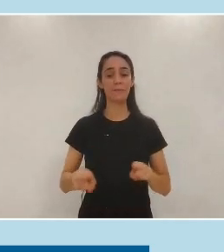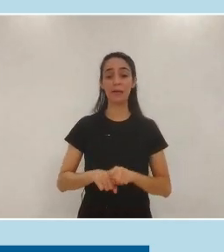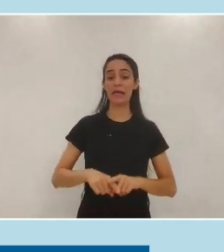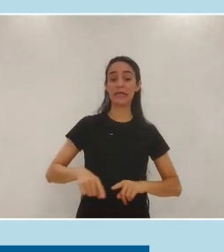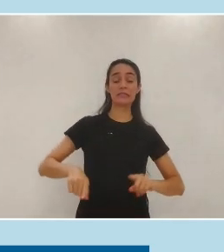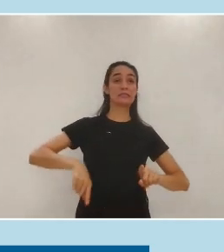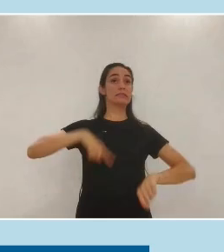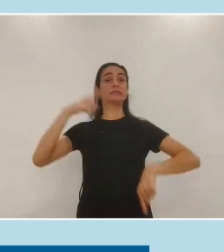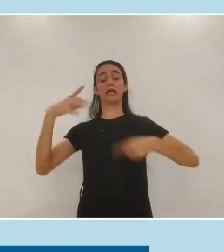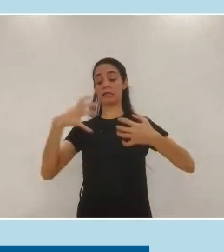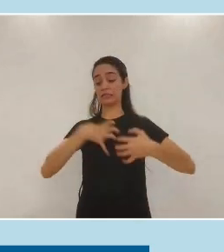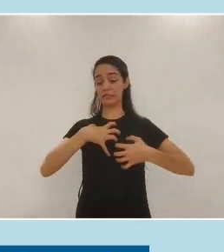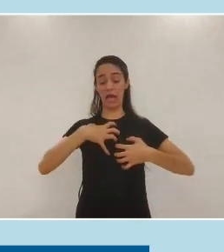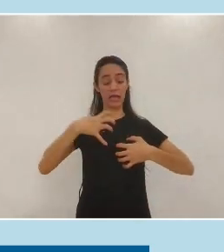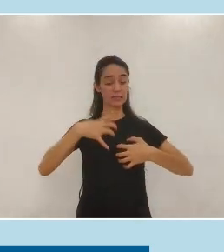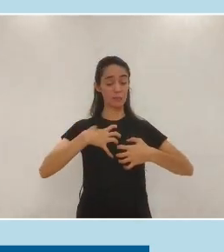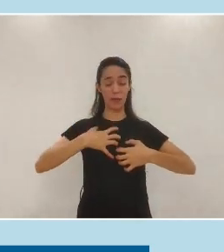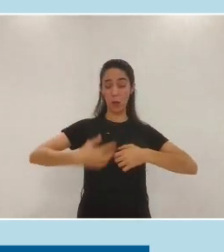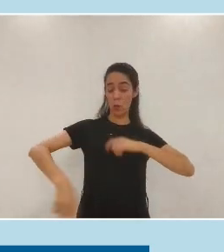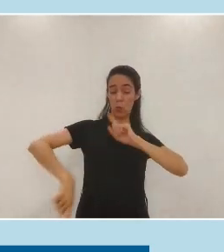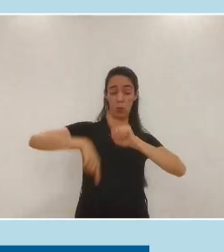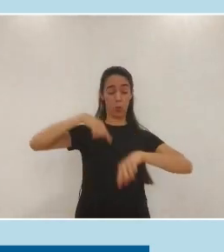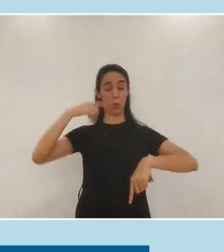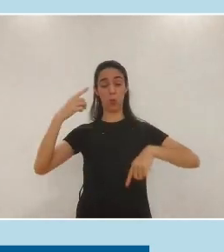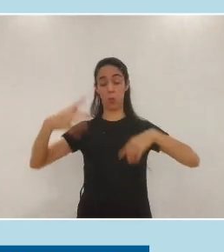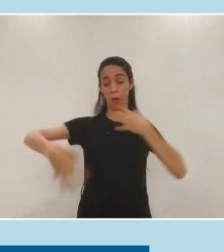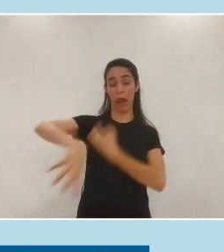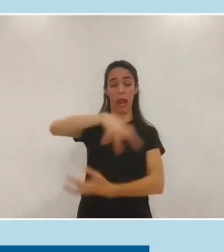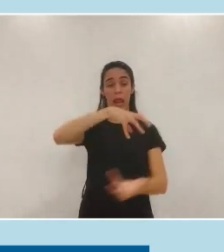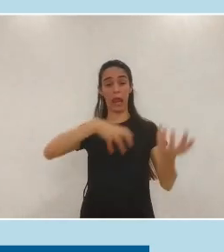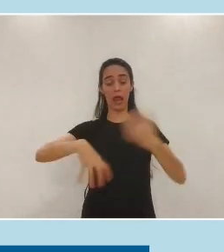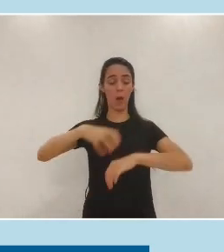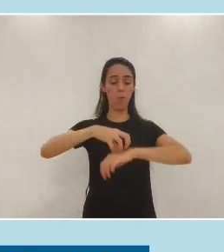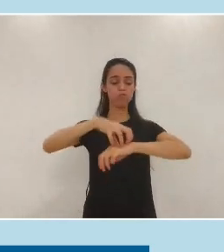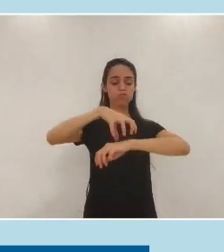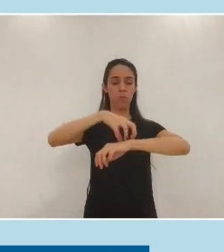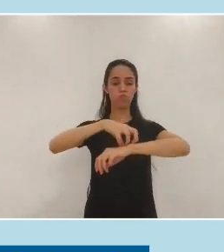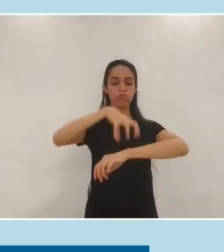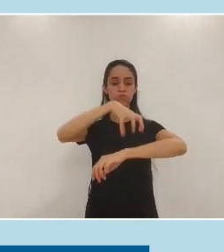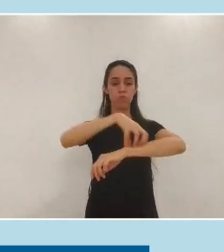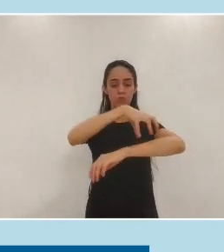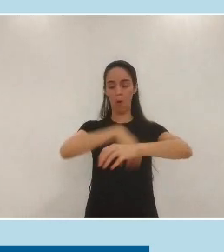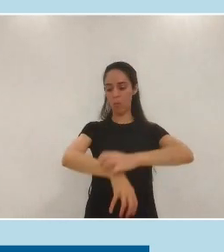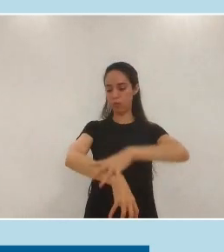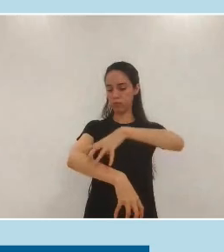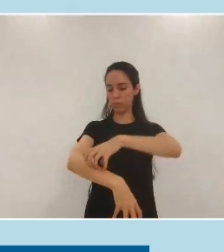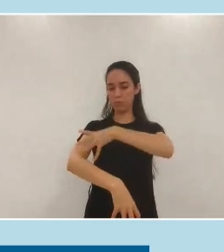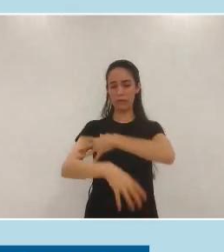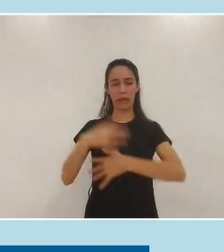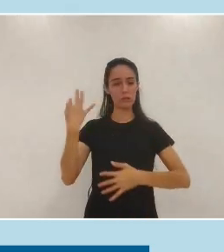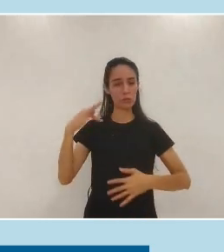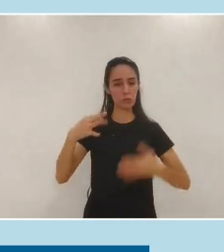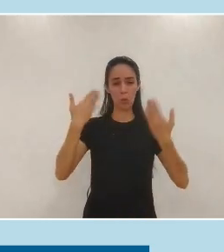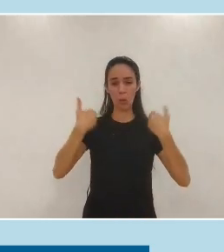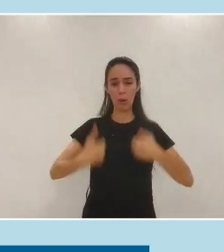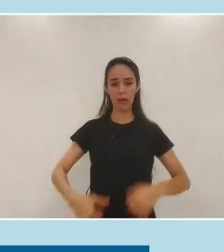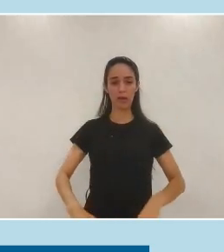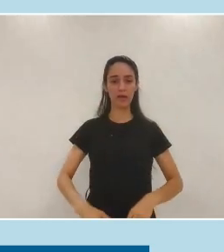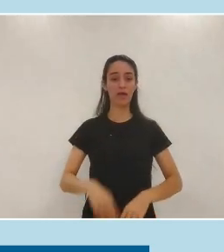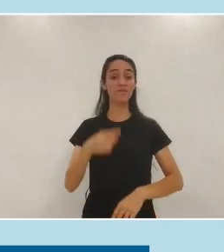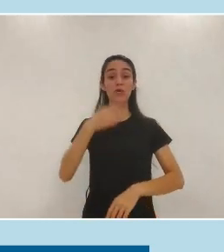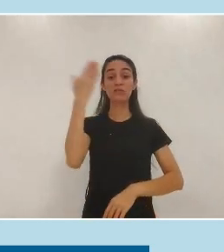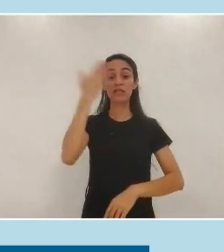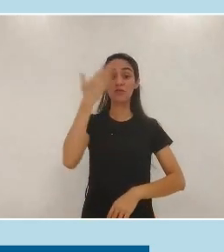instabilidade articular, as inflamações crônicas de baixo grau, então você não vai ver